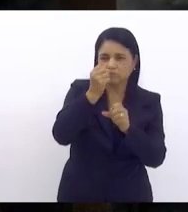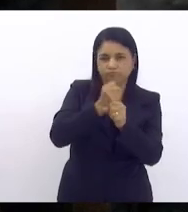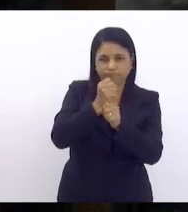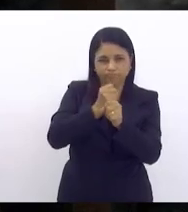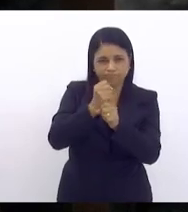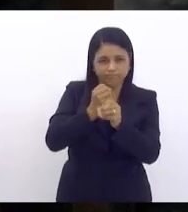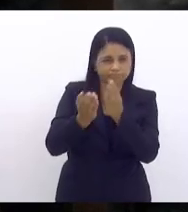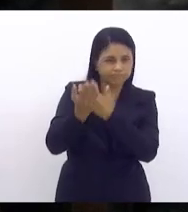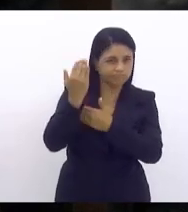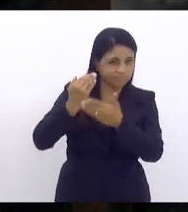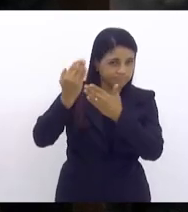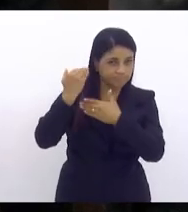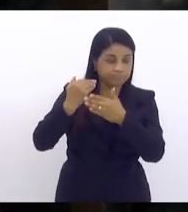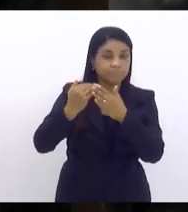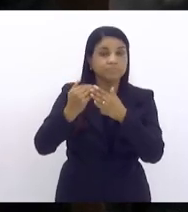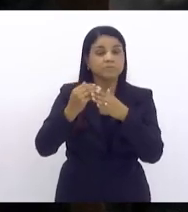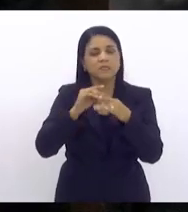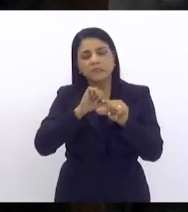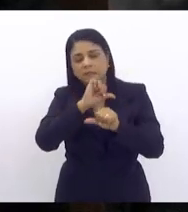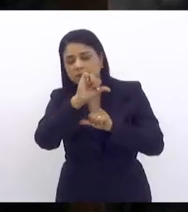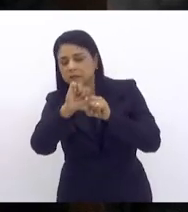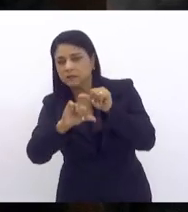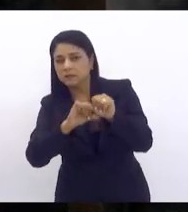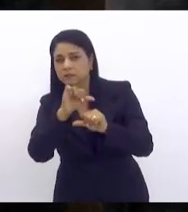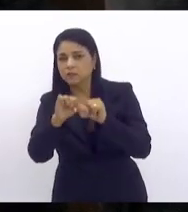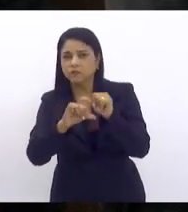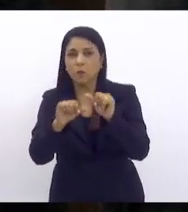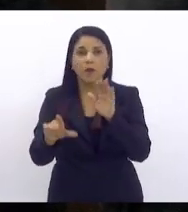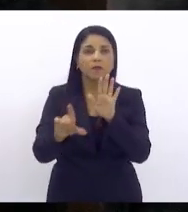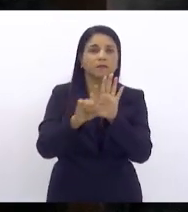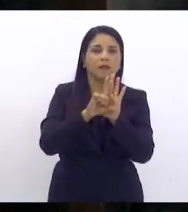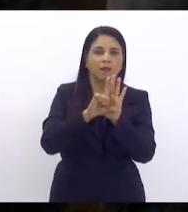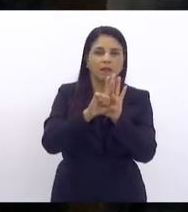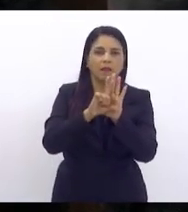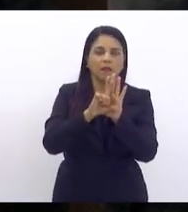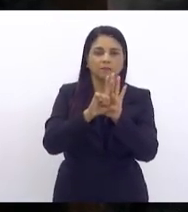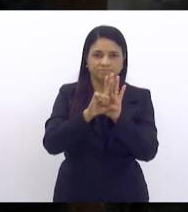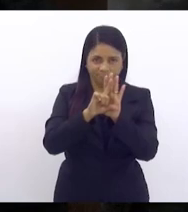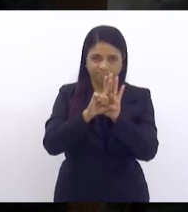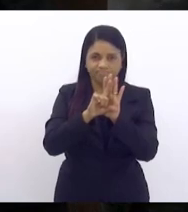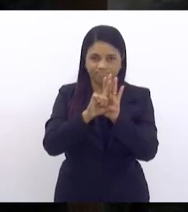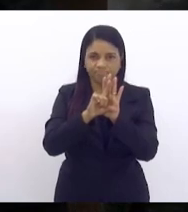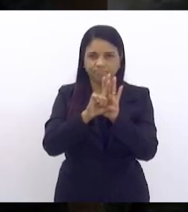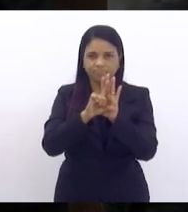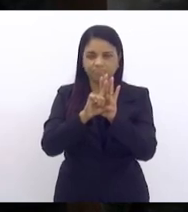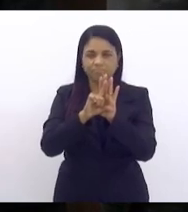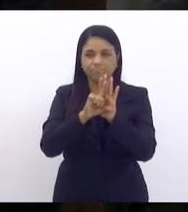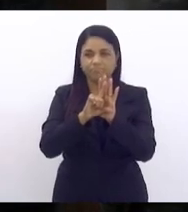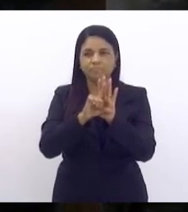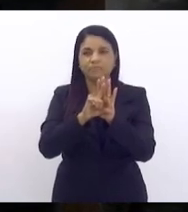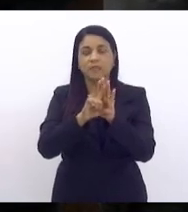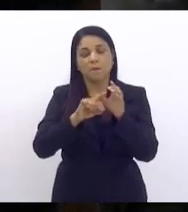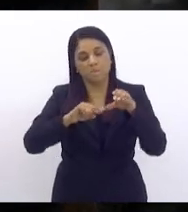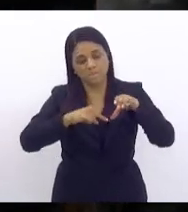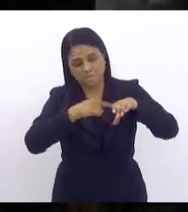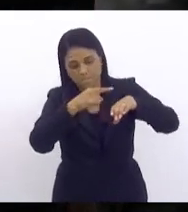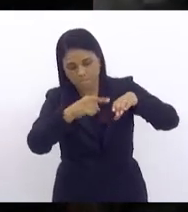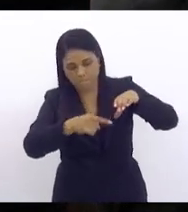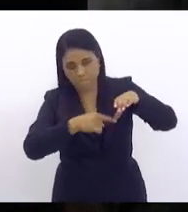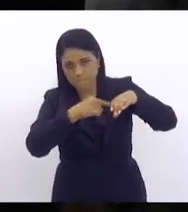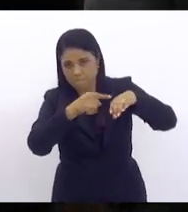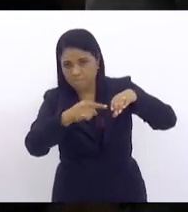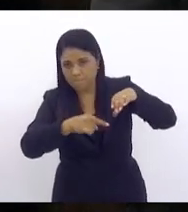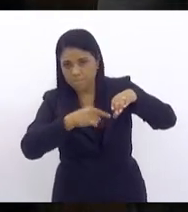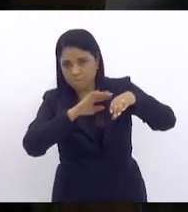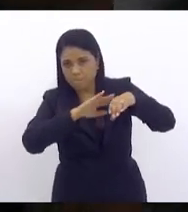ver como é que a gente pode transformar isso numa lei apenas para priorizar, porque você pega o pneu que é incinerado